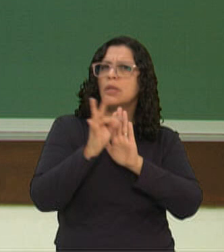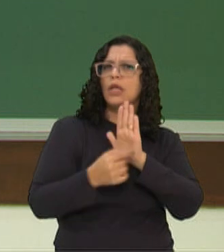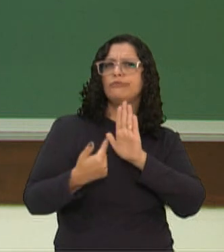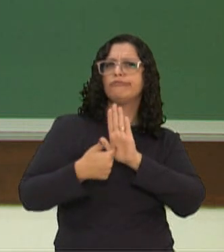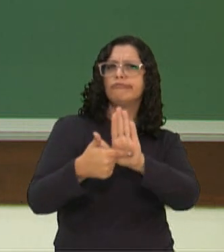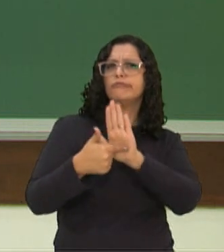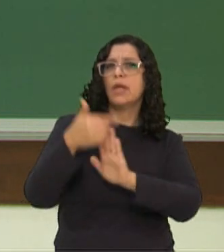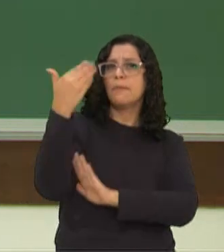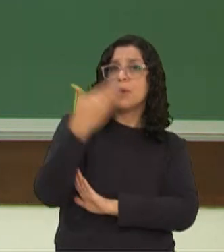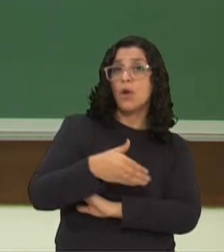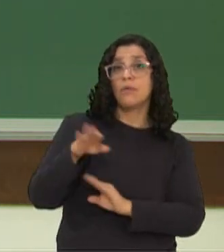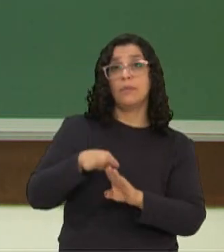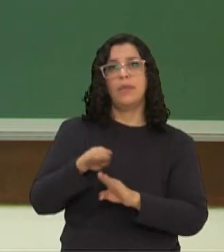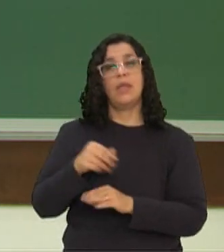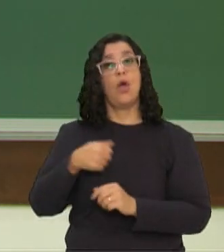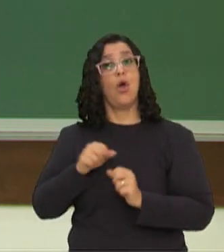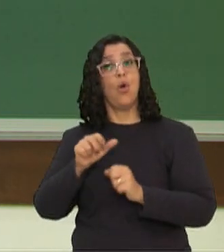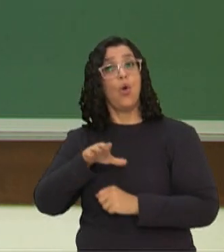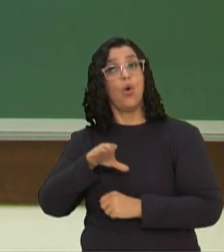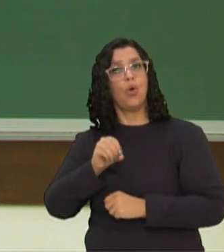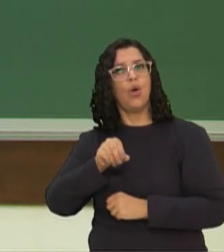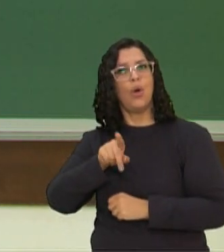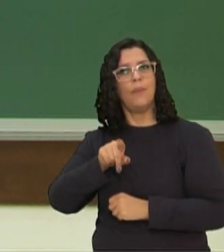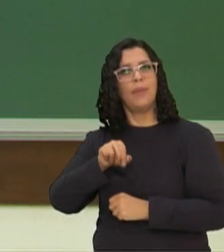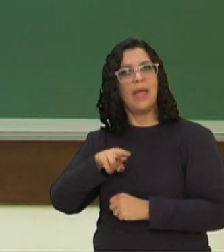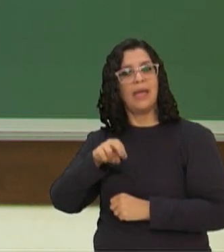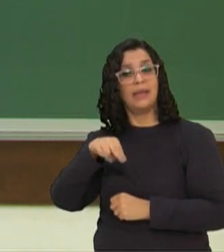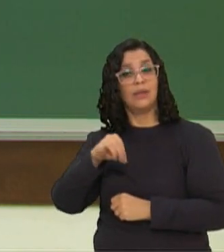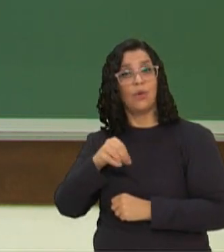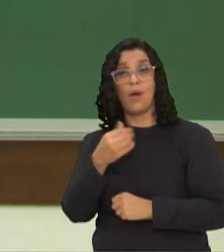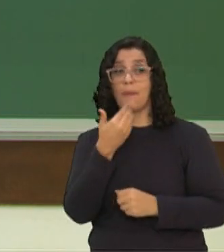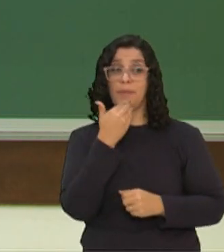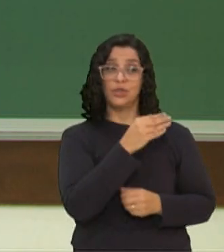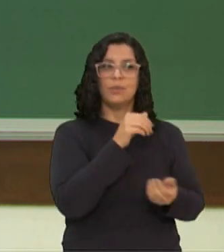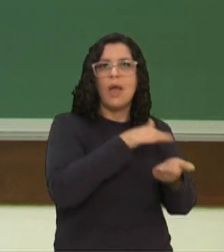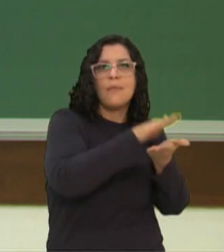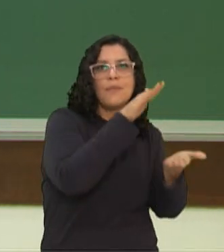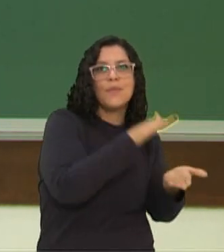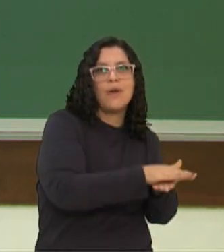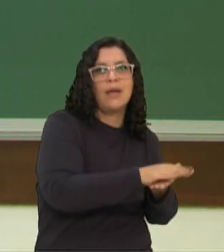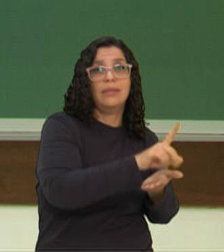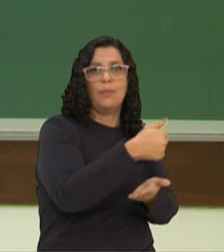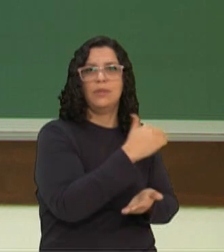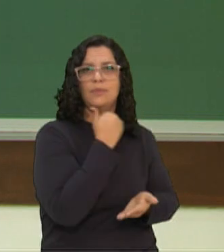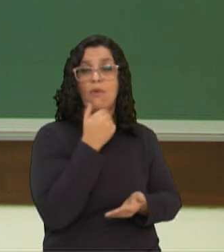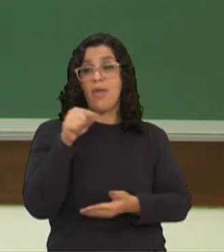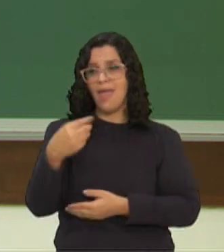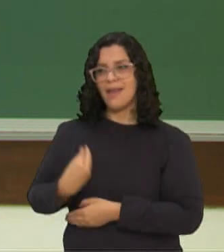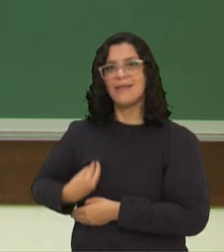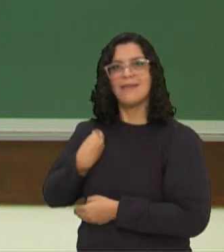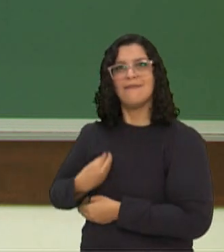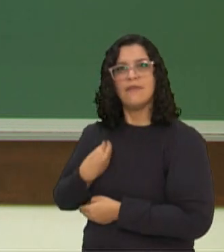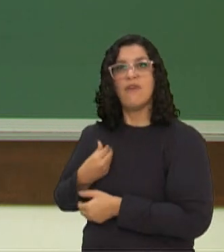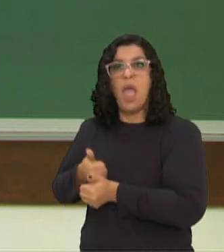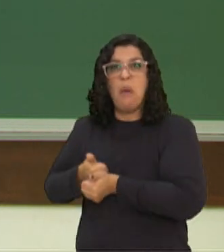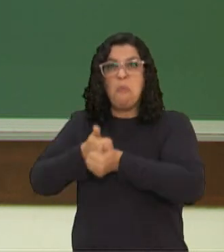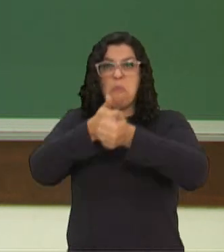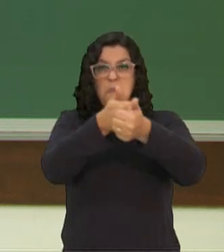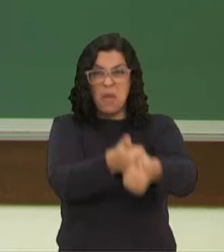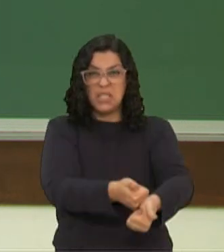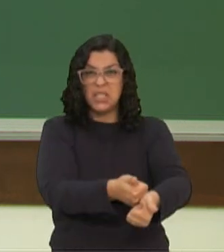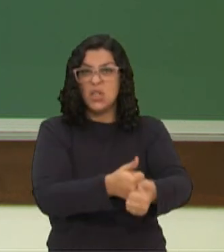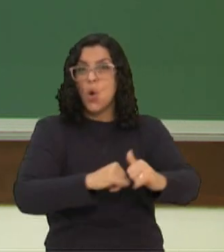contrário do Copérnico, que foi esperto em publicar só depois da sua morte, ele publicou em vida. Foi perseguido pela Inquisição, torturado